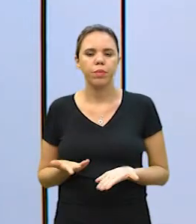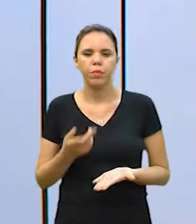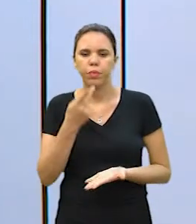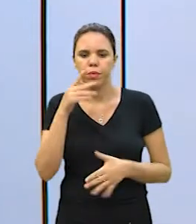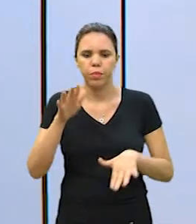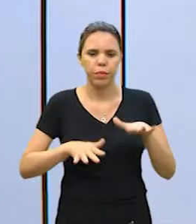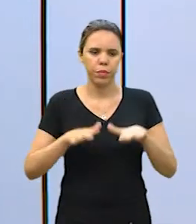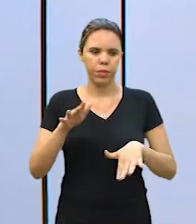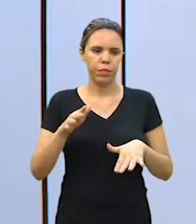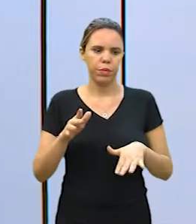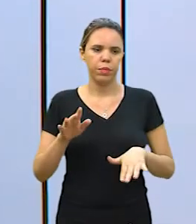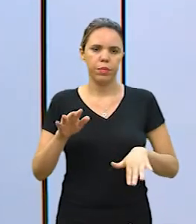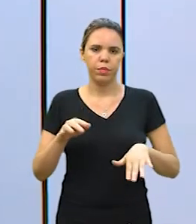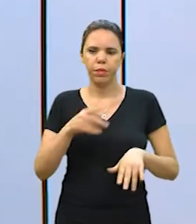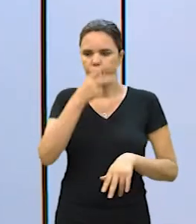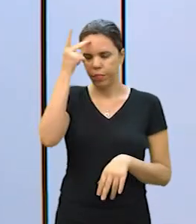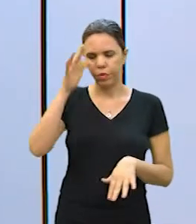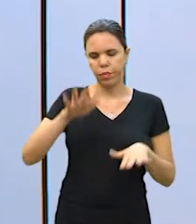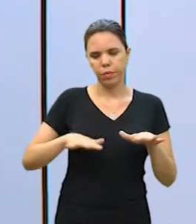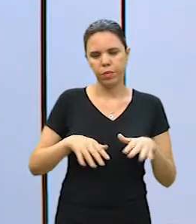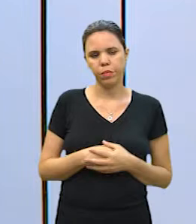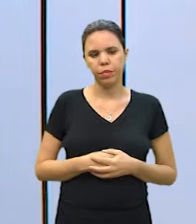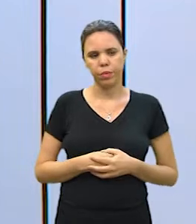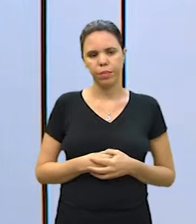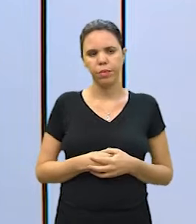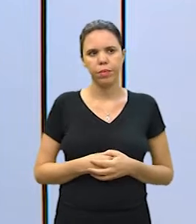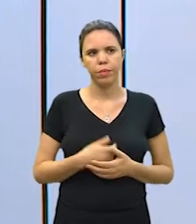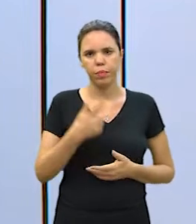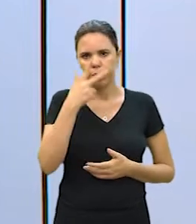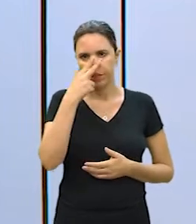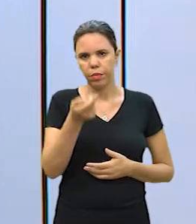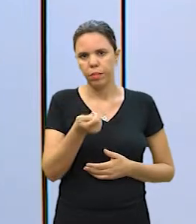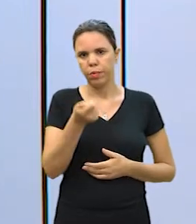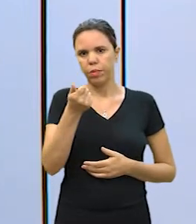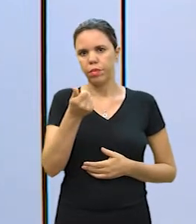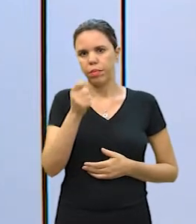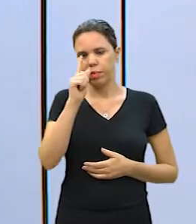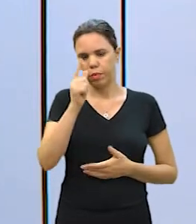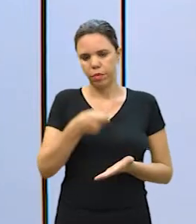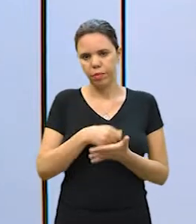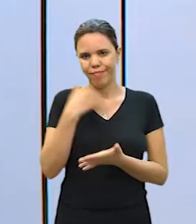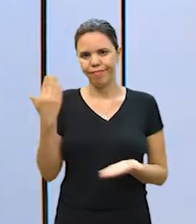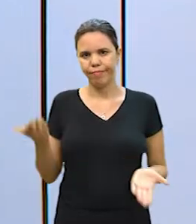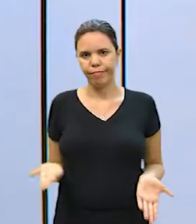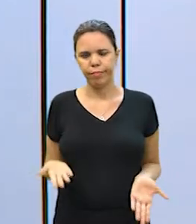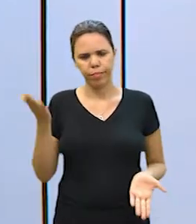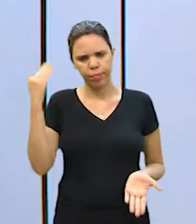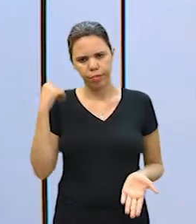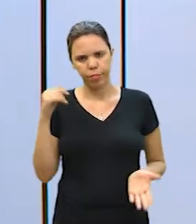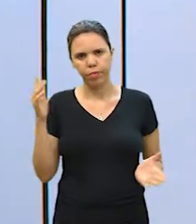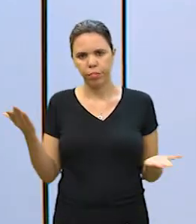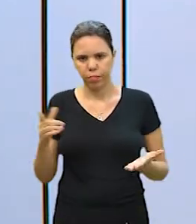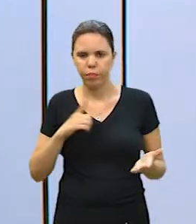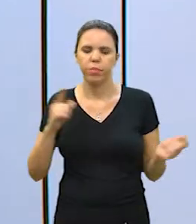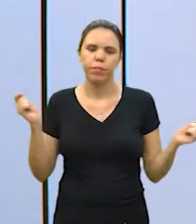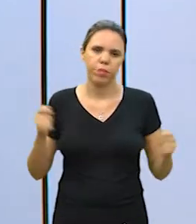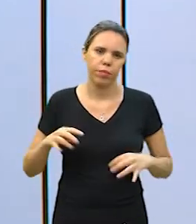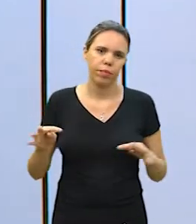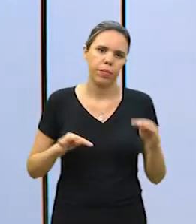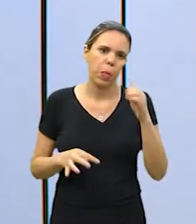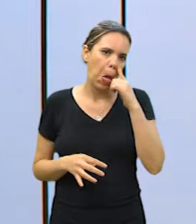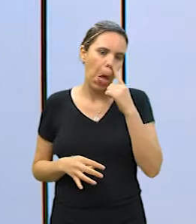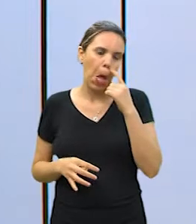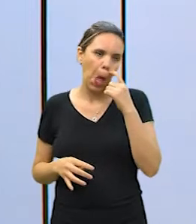como eu disse, às vezes para determinadas pessoas, ele é como quase que uma sentença de morte, mas nós sabemos que hoje nós